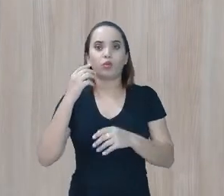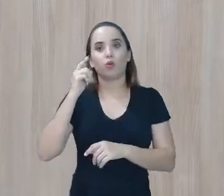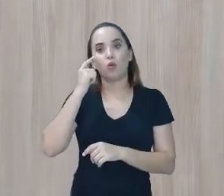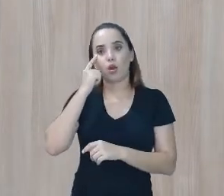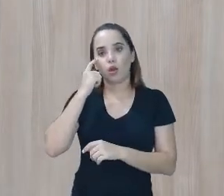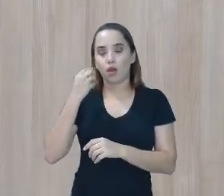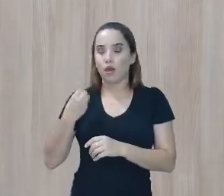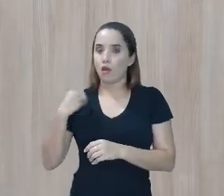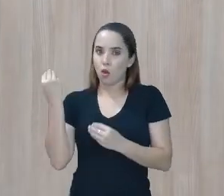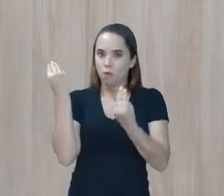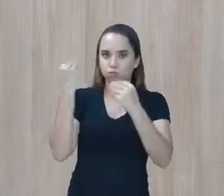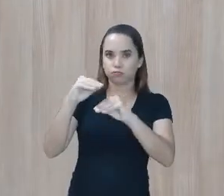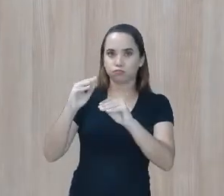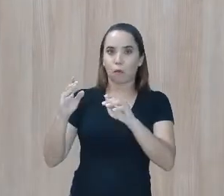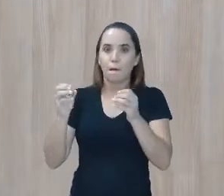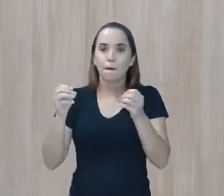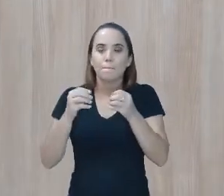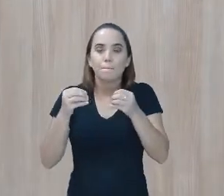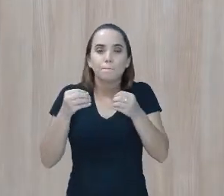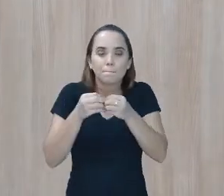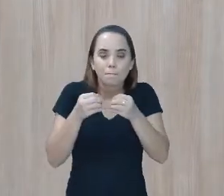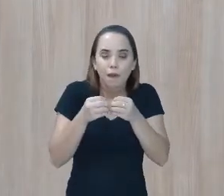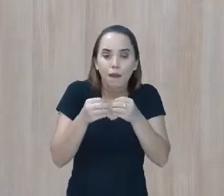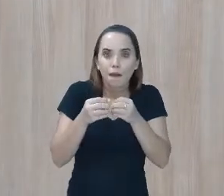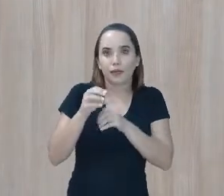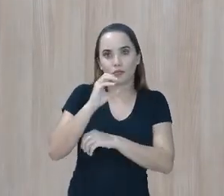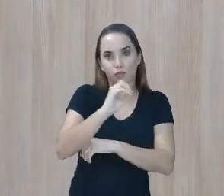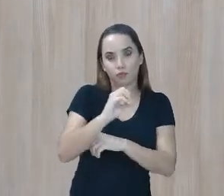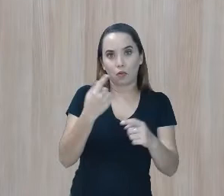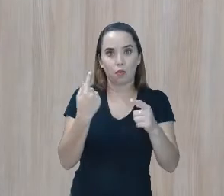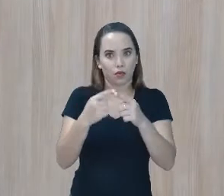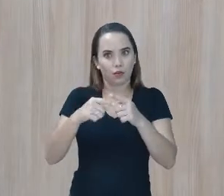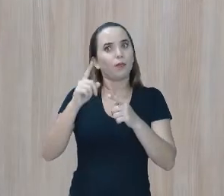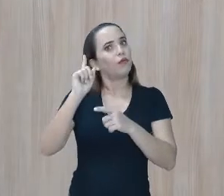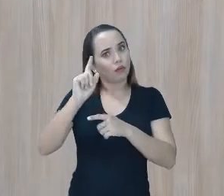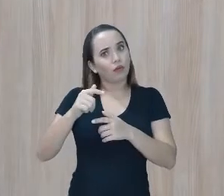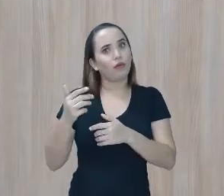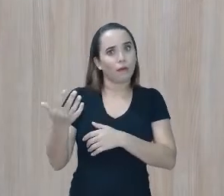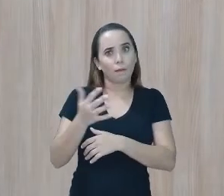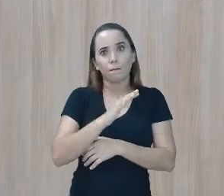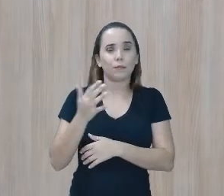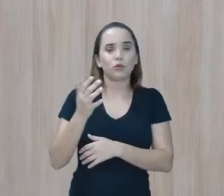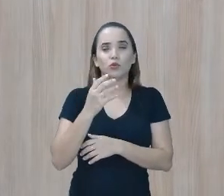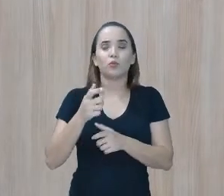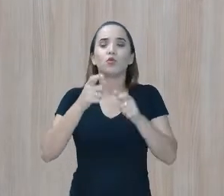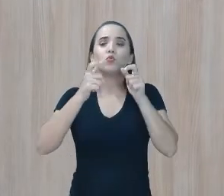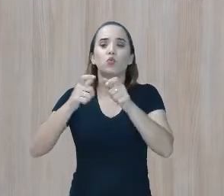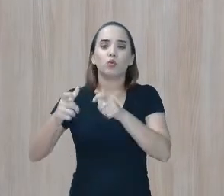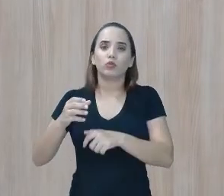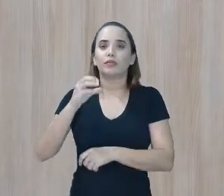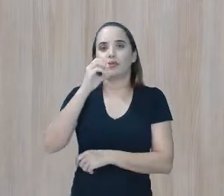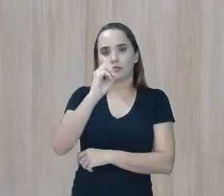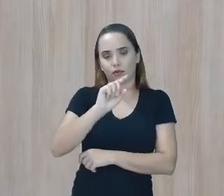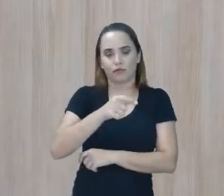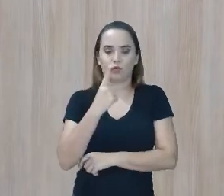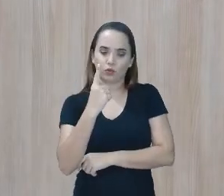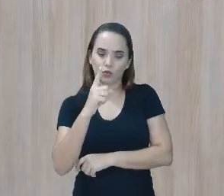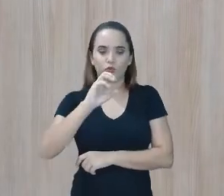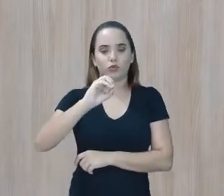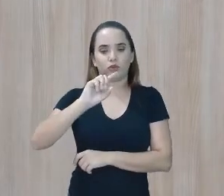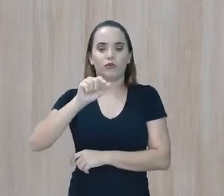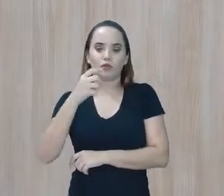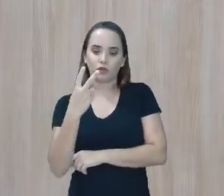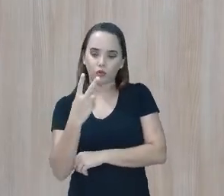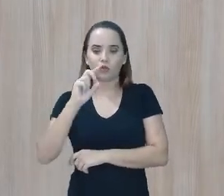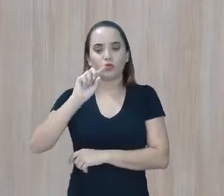mais próximo do 0 do que mais próximo do 1, porque a gente começa a estabelecer aquela relação 0,1,